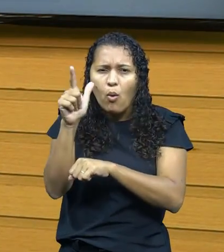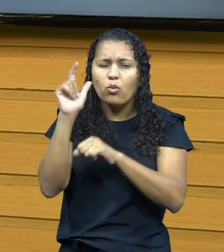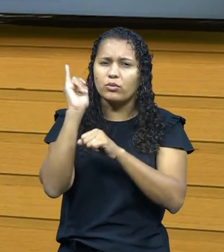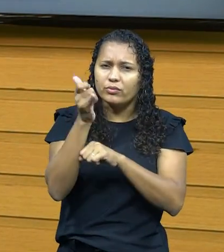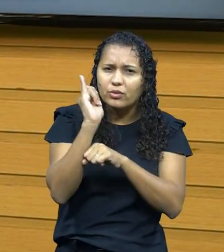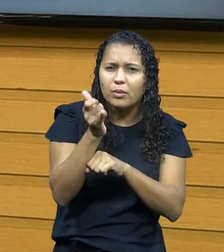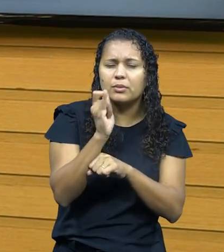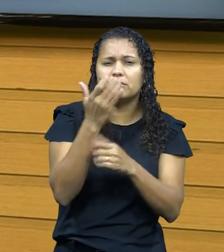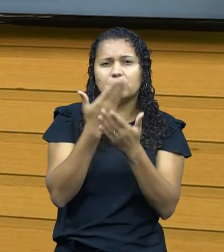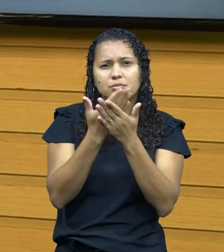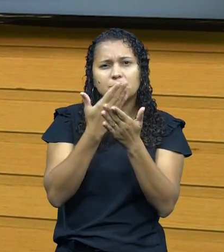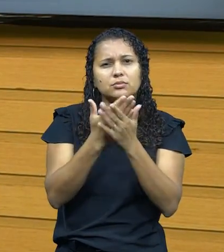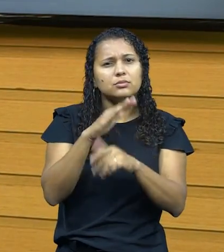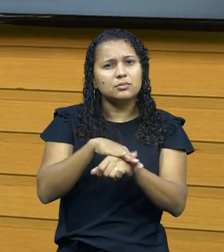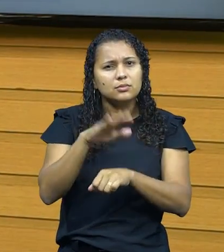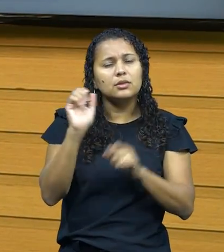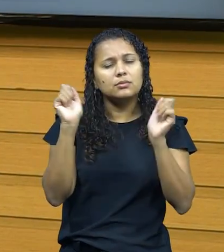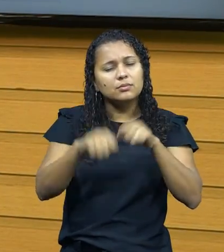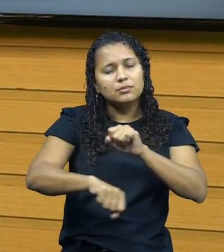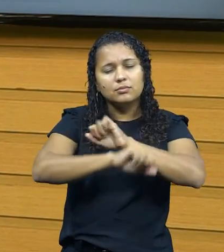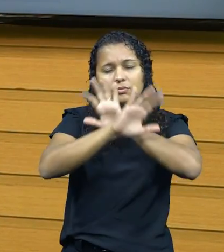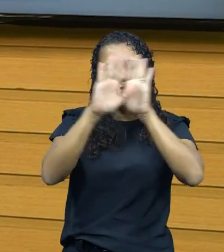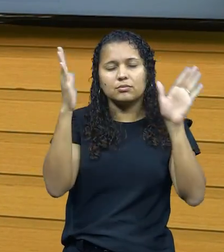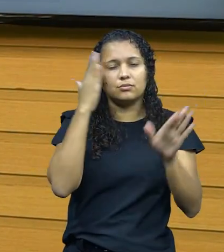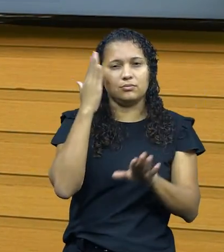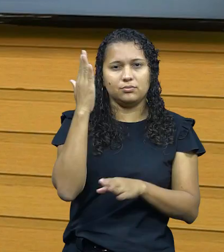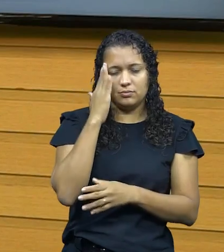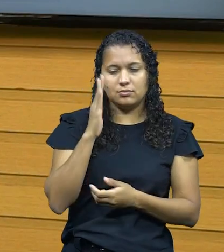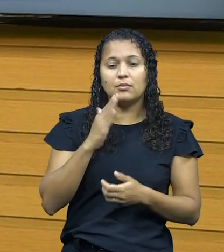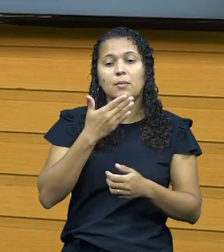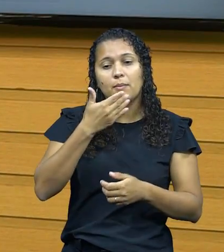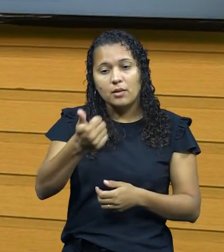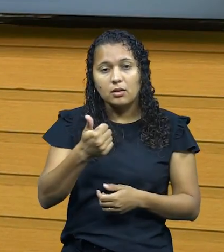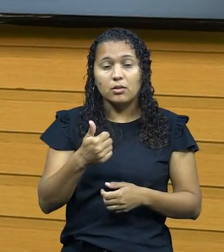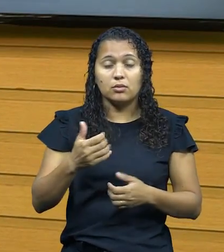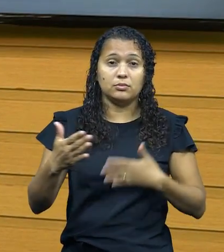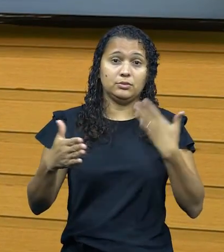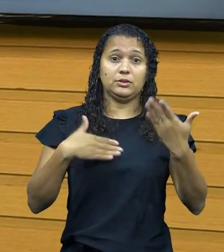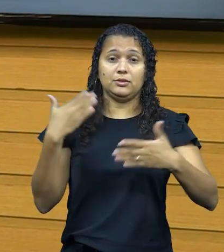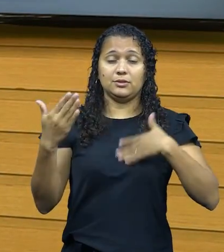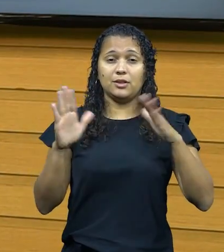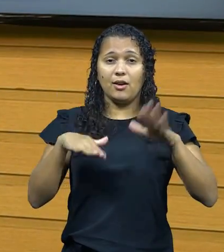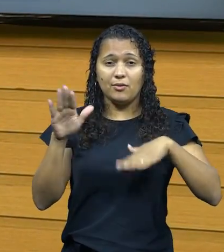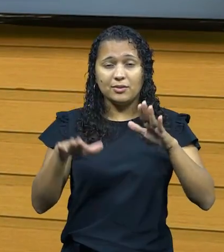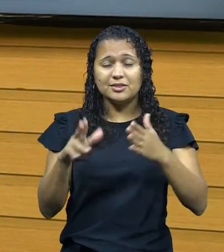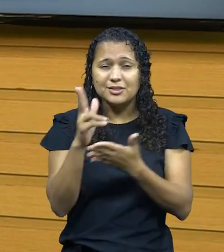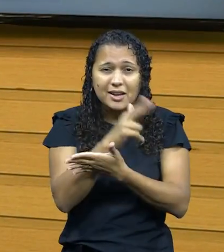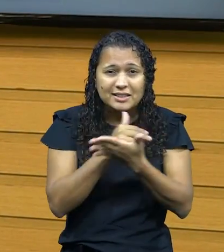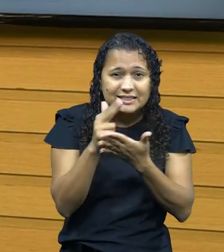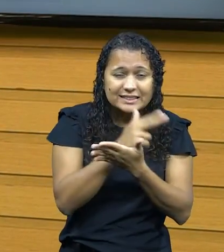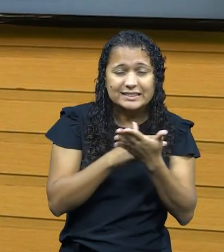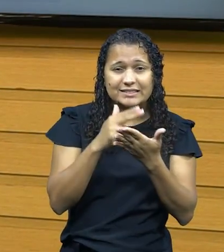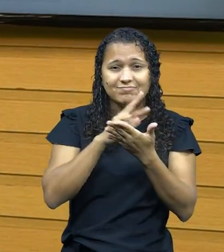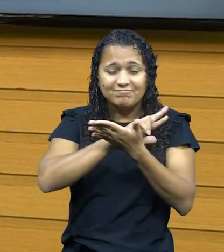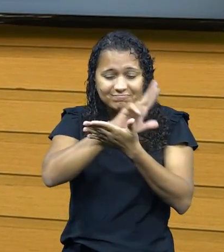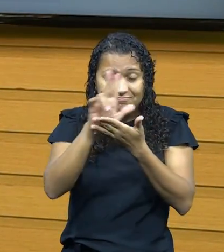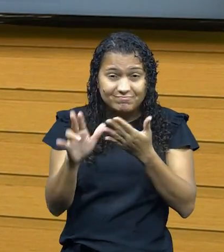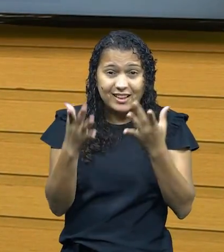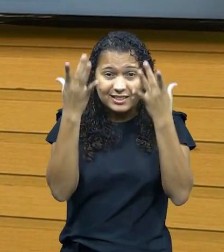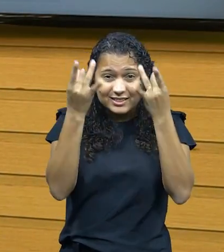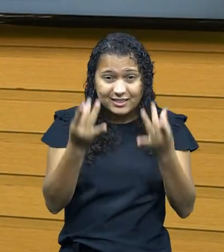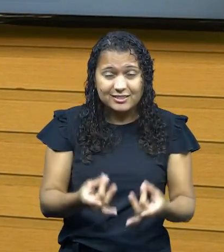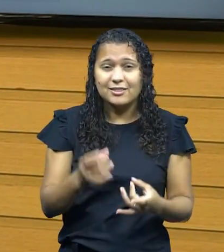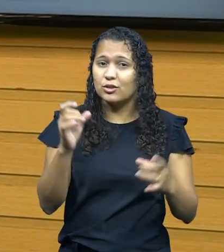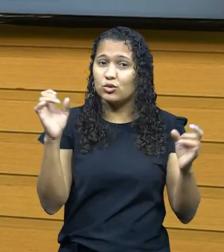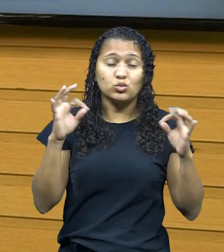outras informações, estudem mais sobre desenho técnico, para vocês terem um entendimento melhor. E não se assustem quando aparecer vários